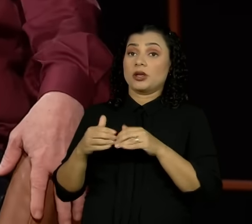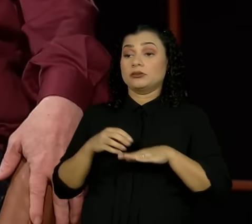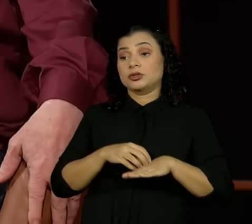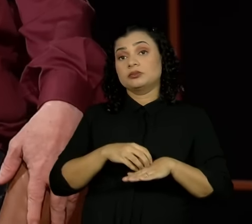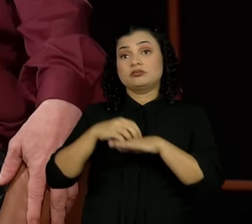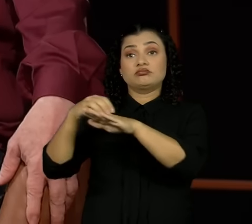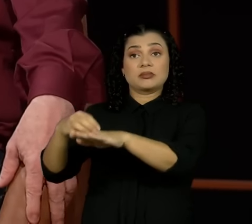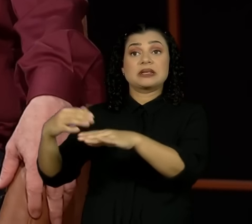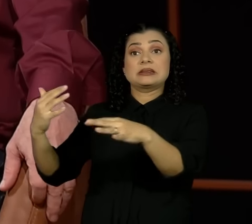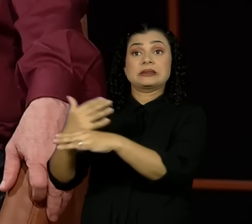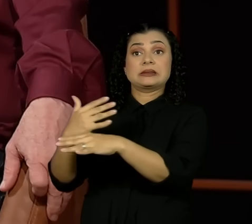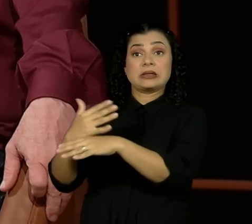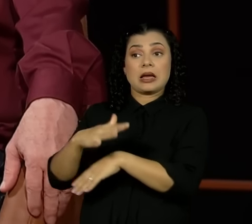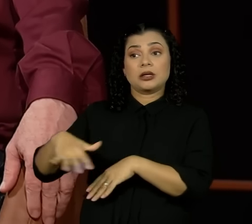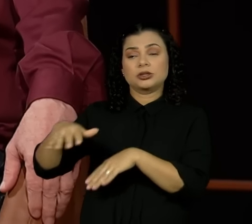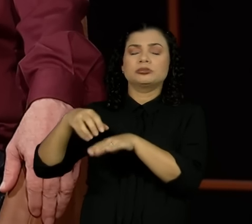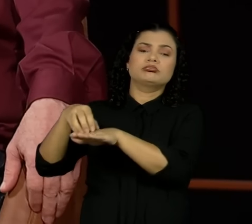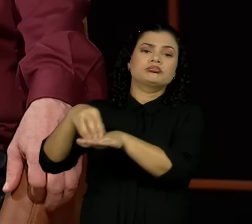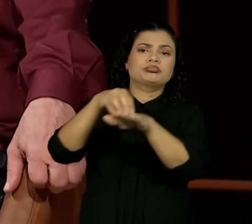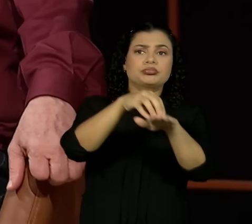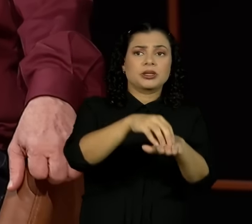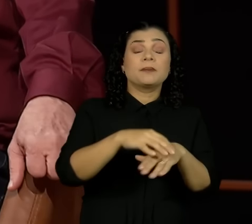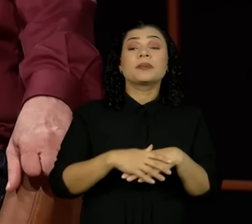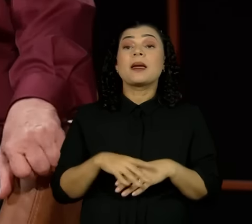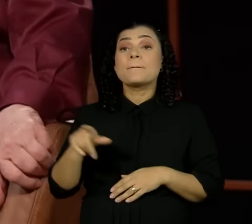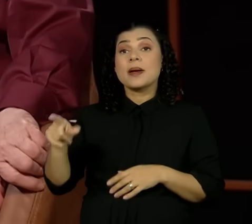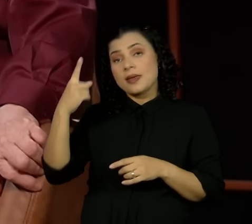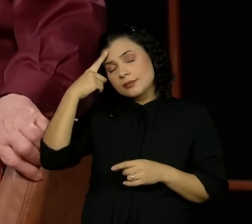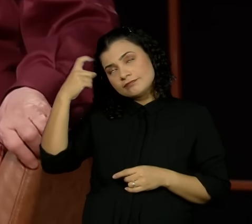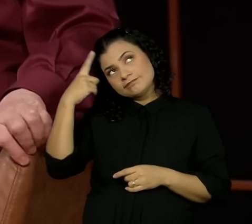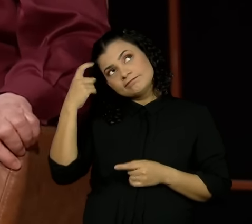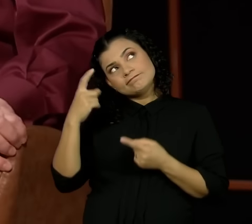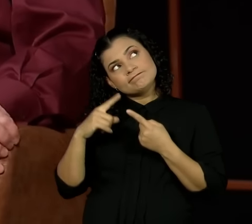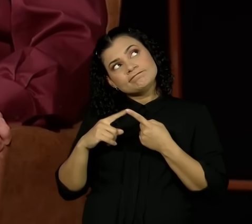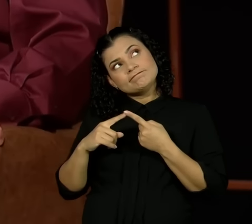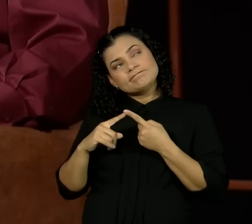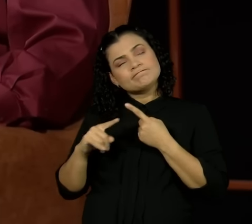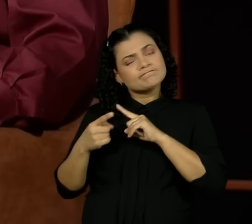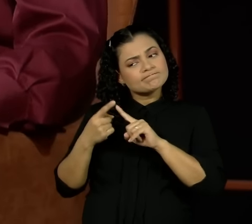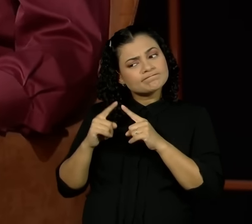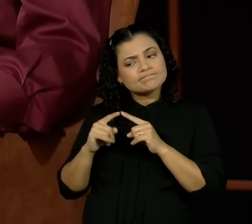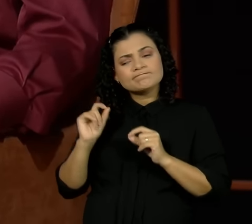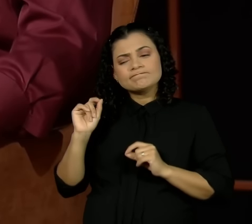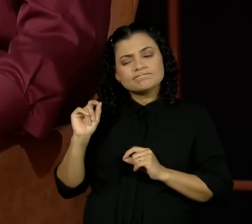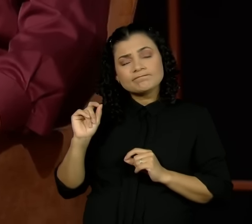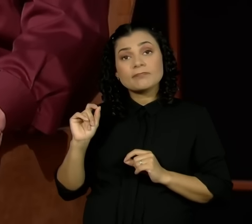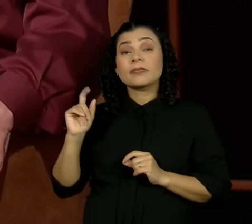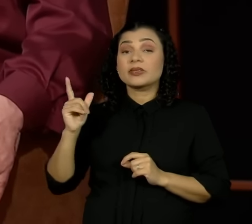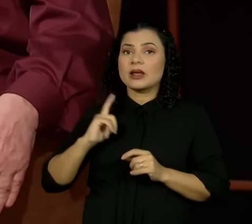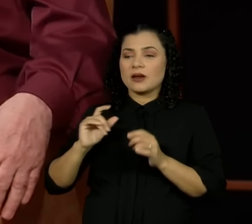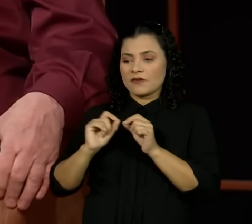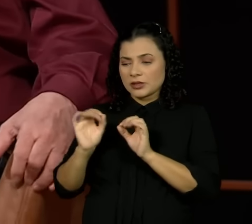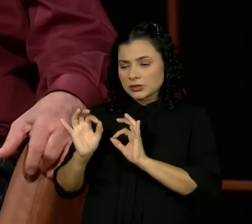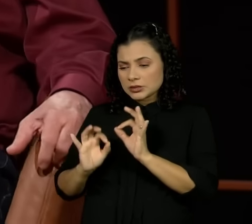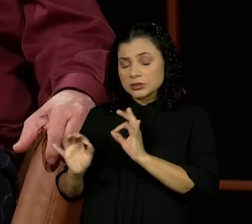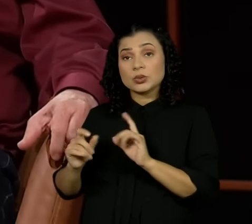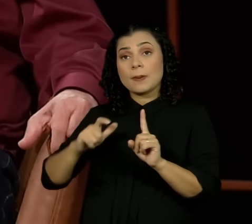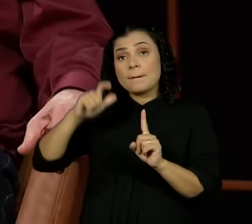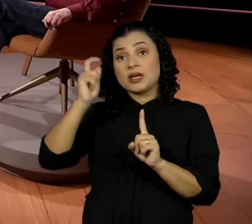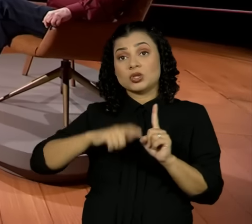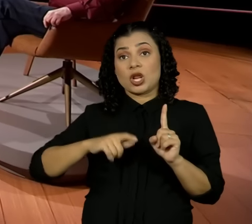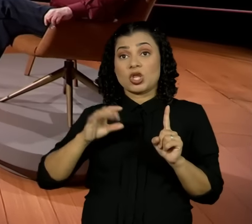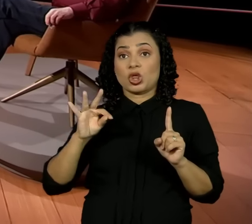cidade e mambembava, né? E aí ele fez uma coisa que se encaixava na minha figura, que era o Tonho,